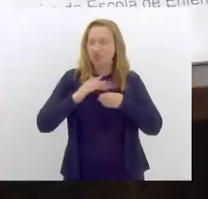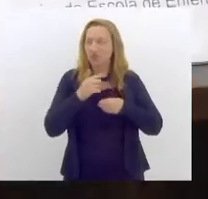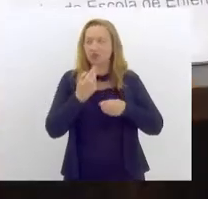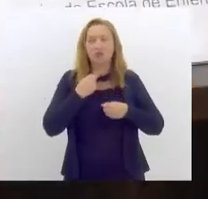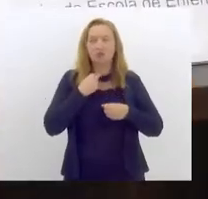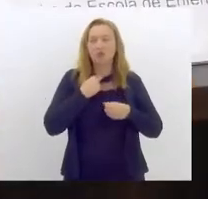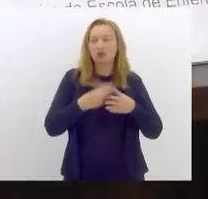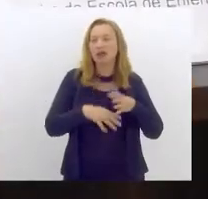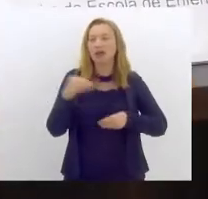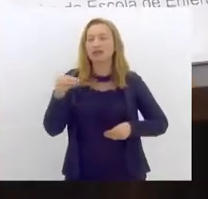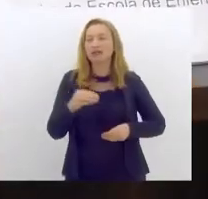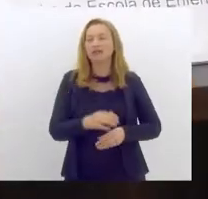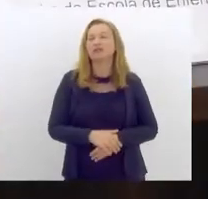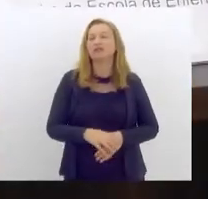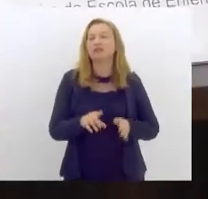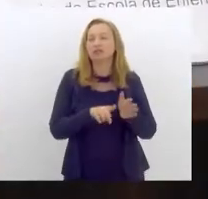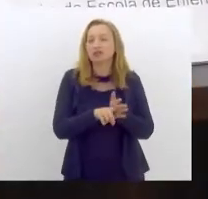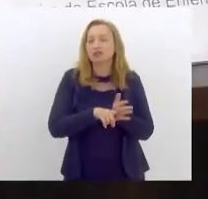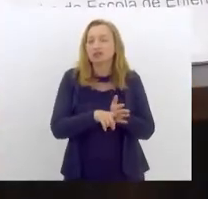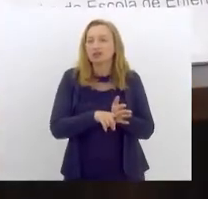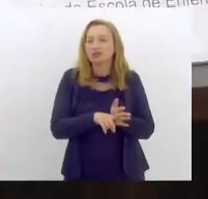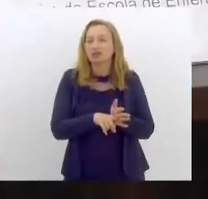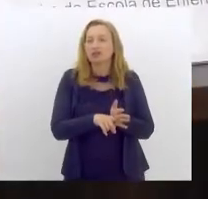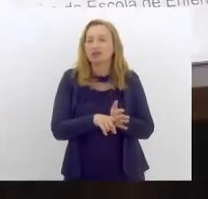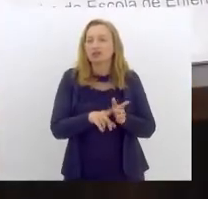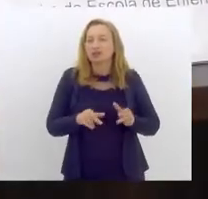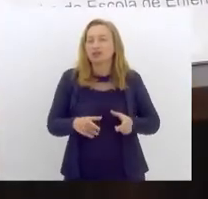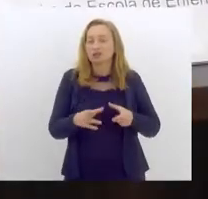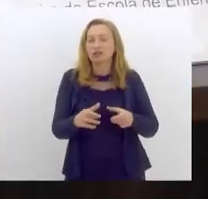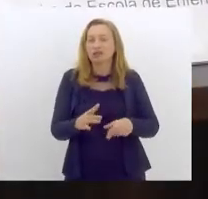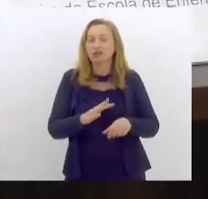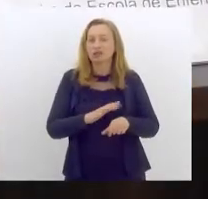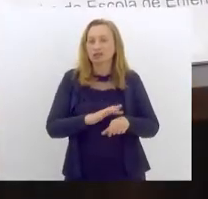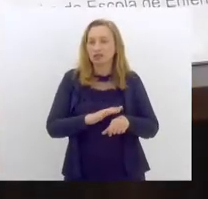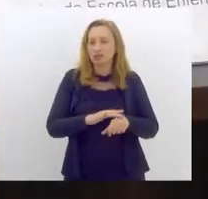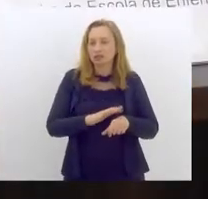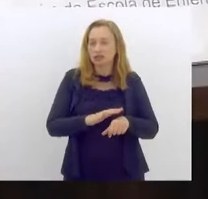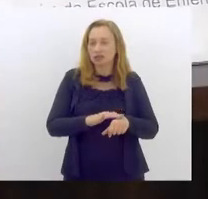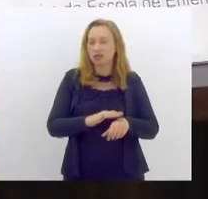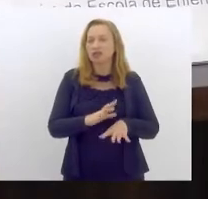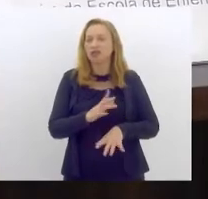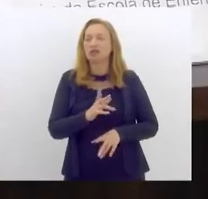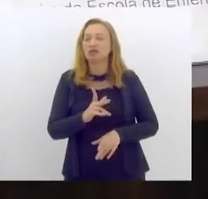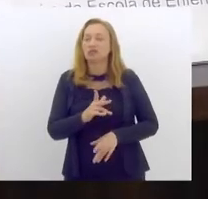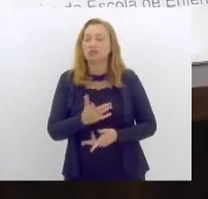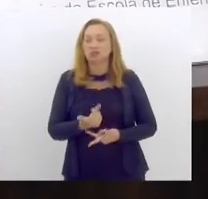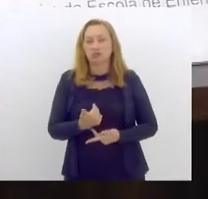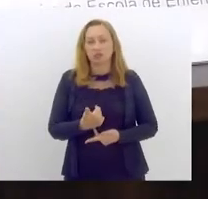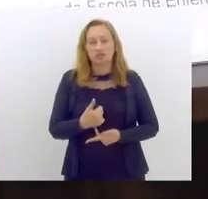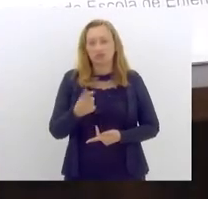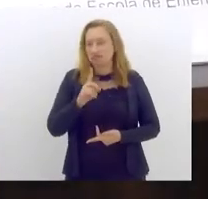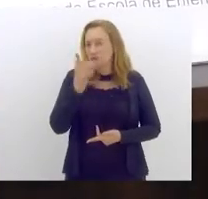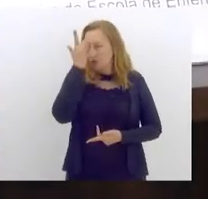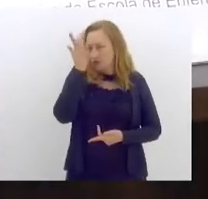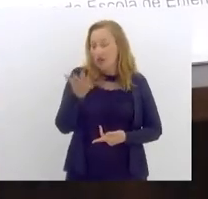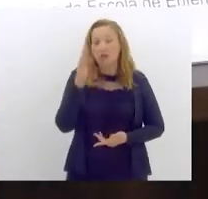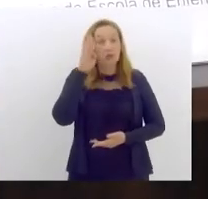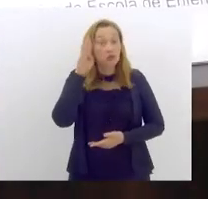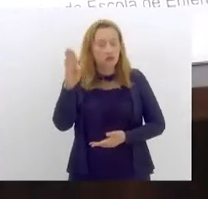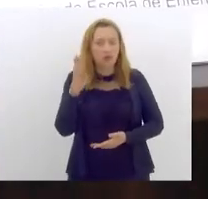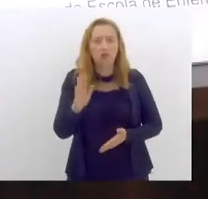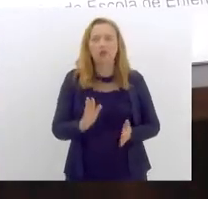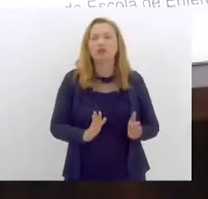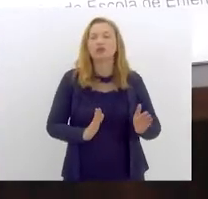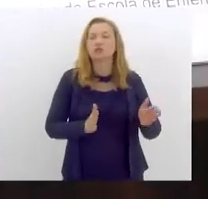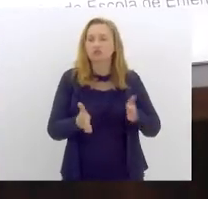recebi um diagnóstico de câncer de mama não é fácil não foi fácil principalmente durante